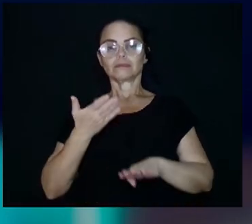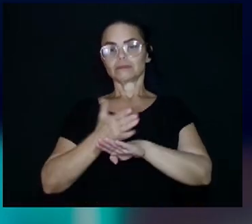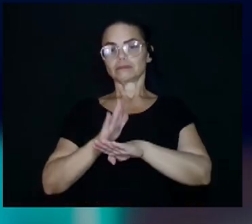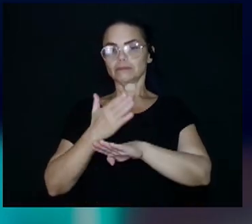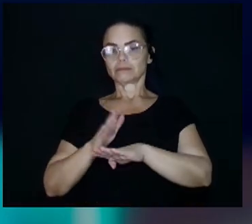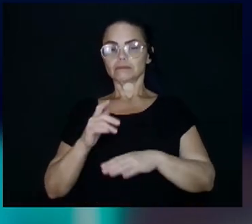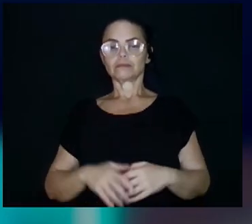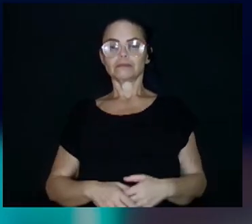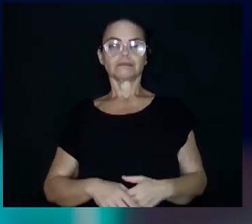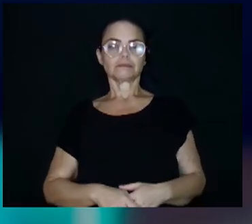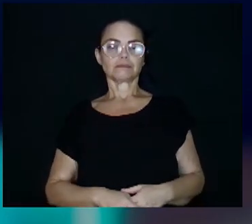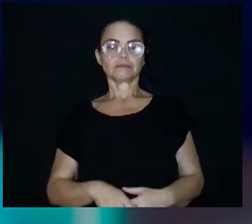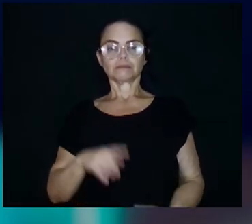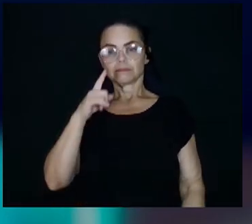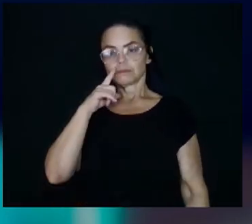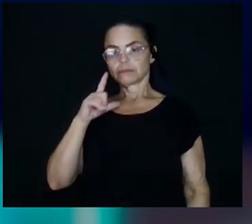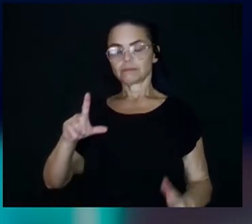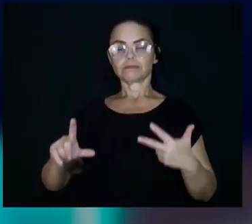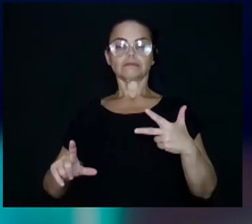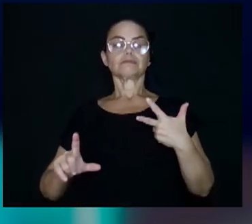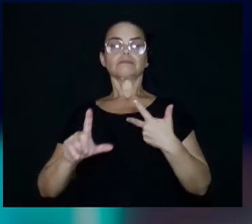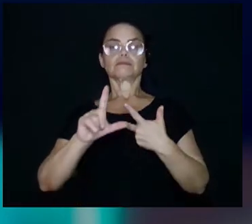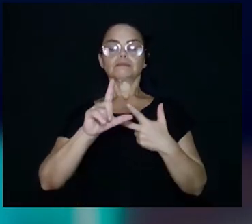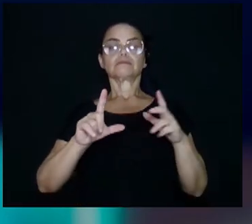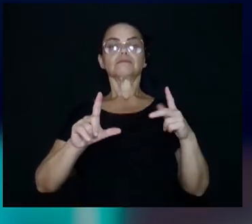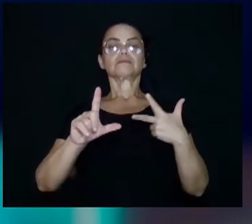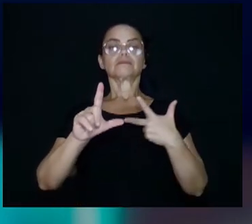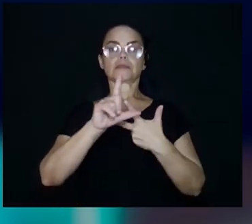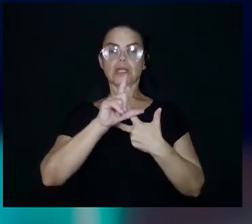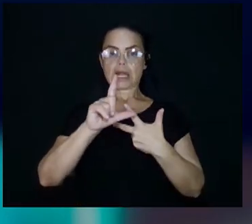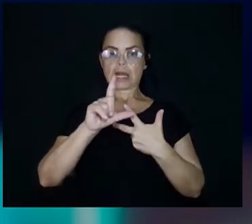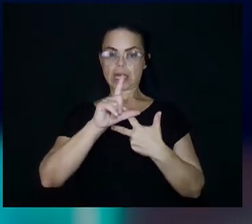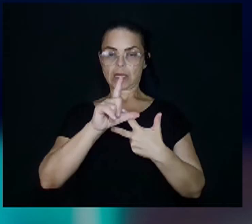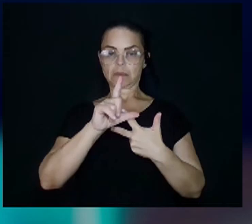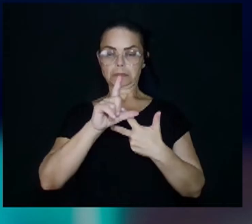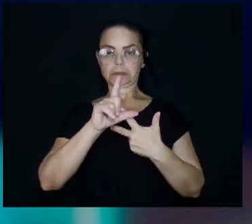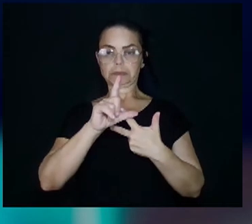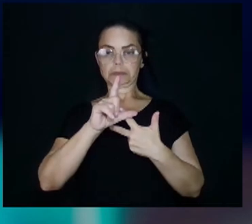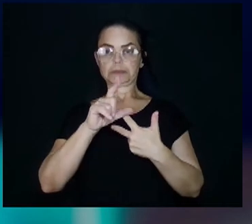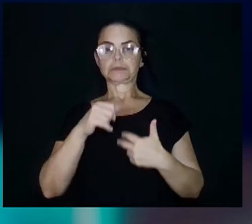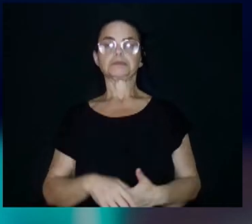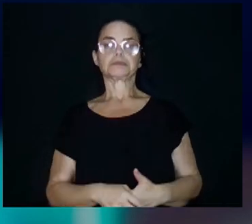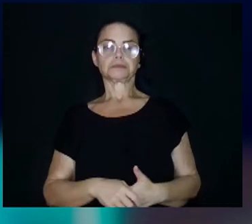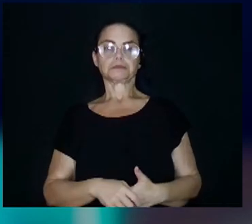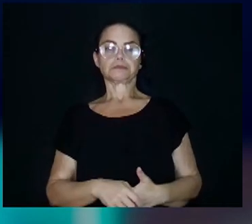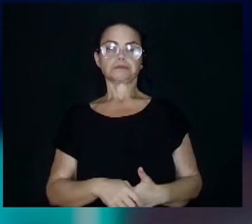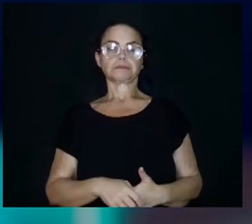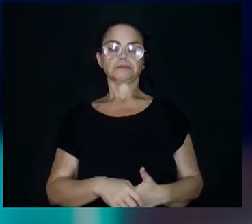Legislações, aí eu já vou focar agora aqui no mais importante aqui para a gente.